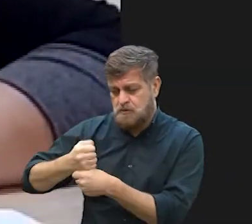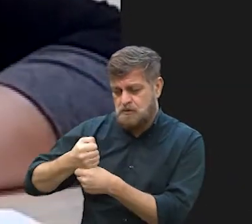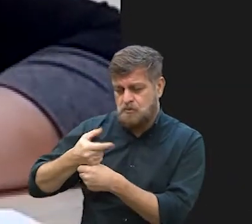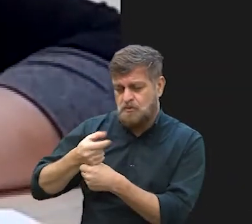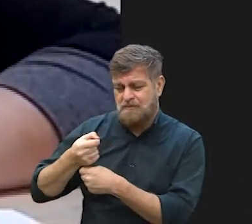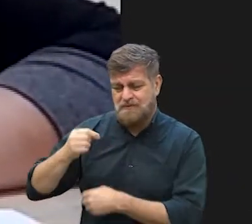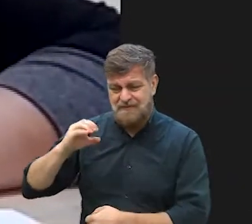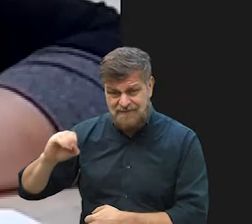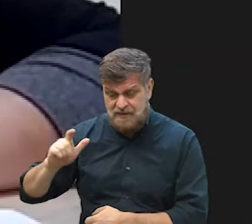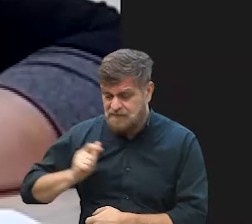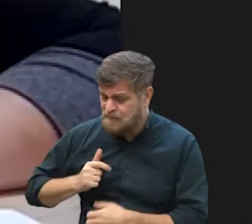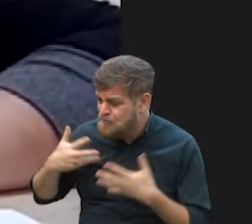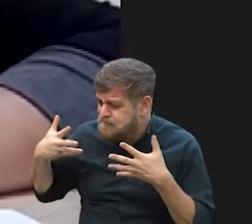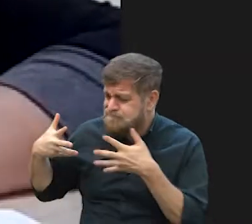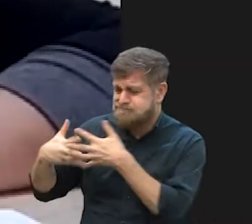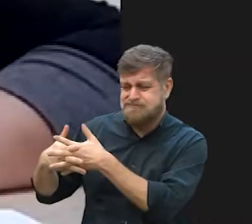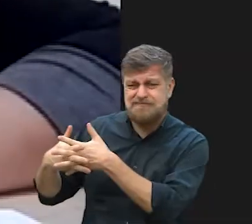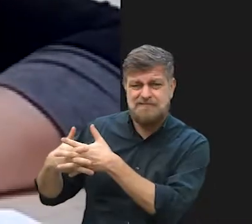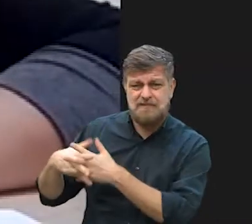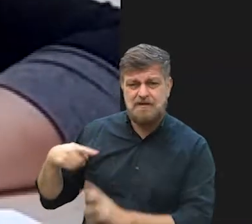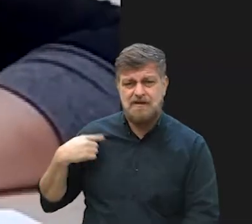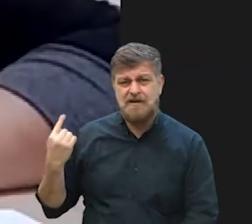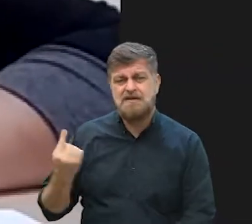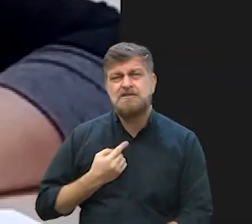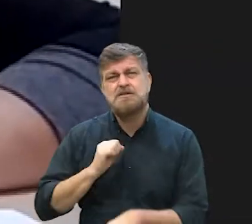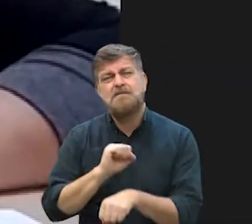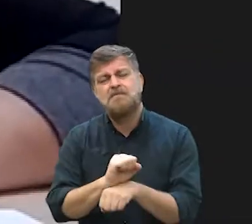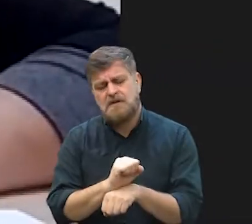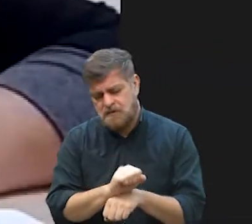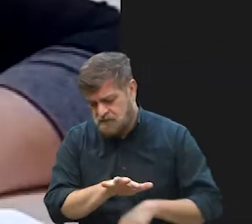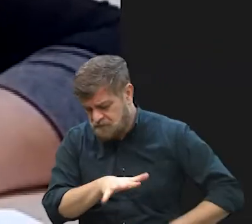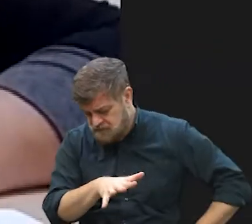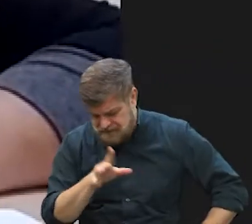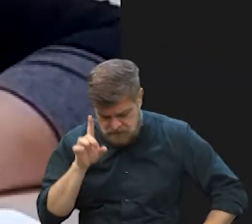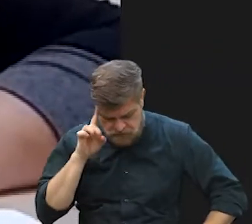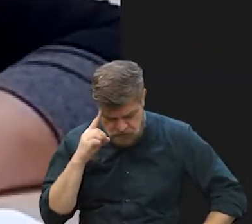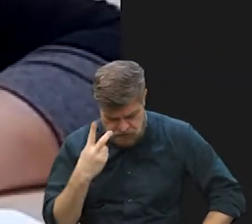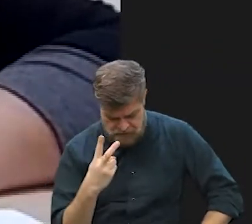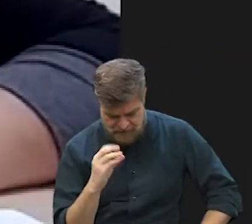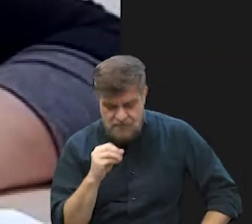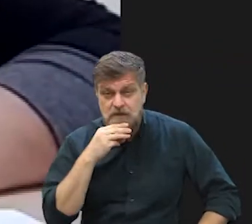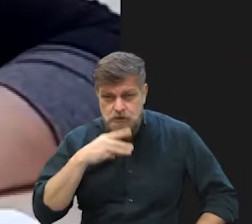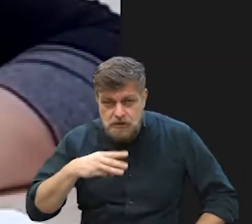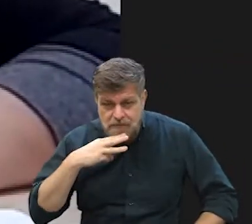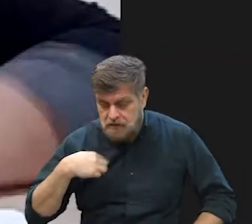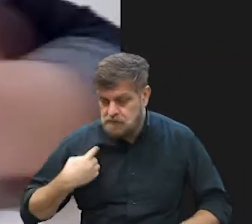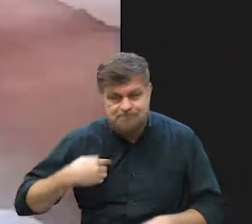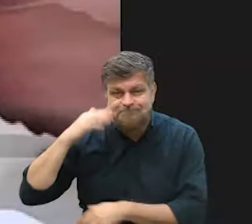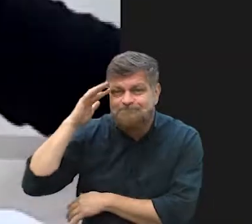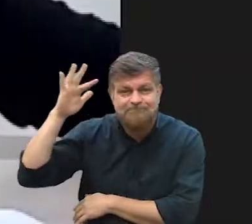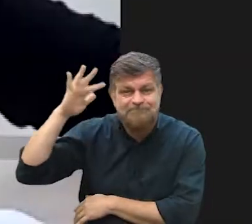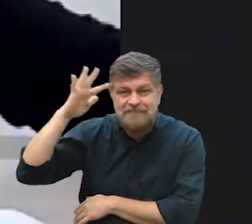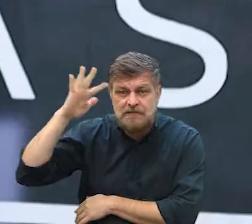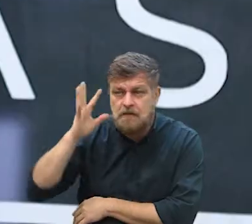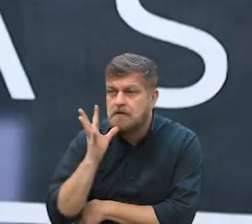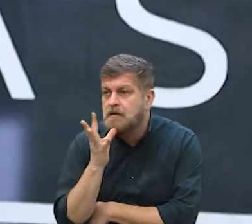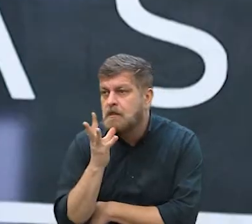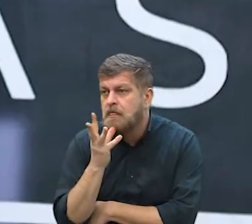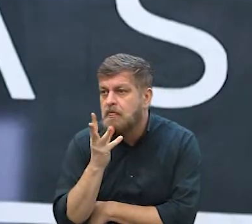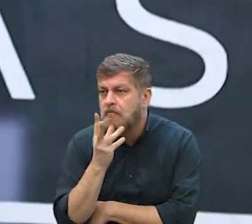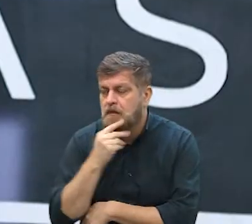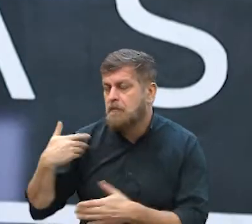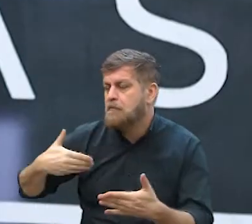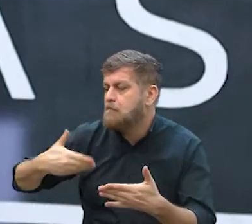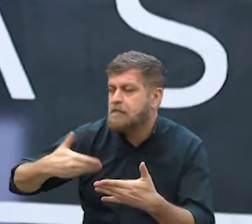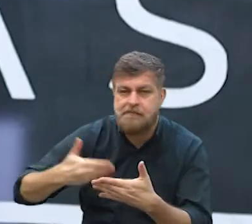né? Porque nós paramos, em média, acho que dia 20 de março, por aí, e a gente não imaginou que fosse durar tanto tempo, né? Eu acho que